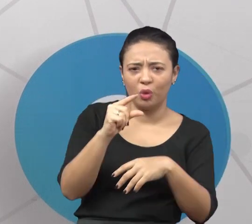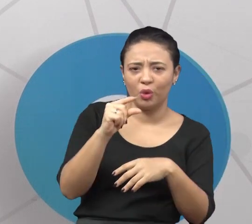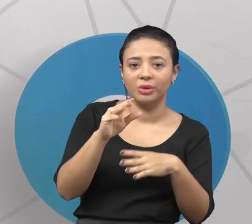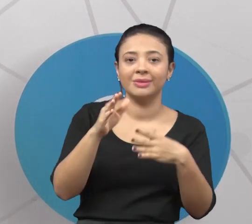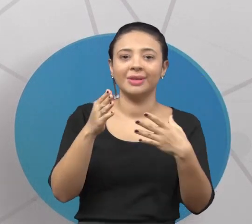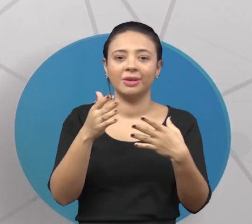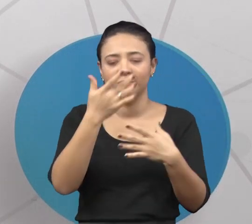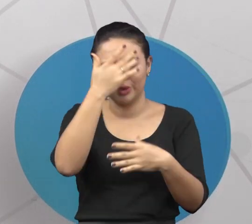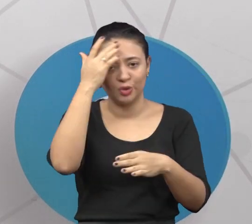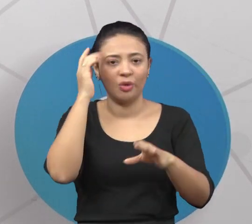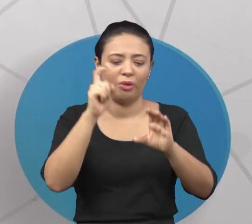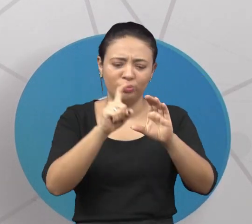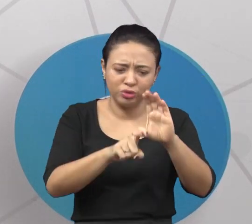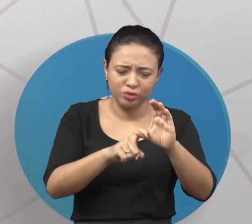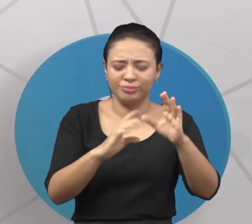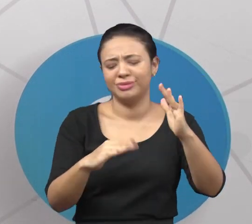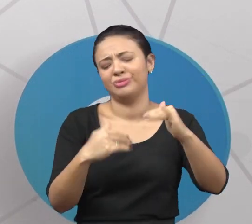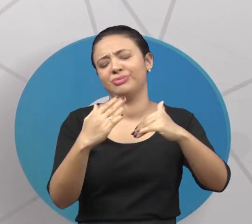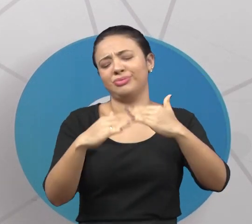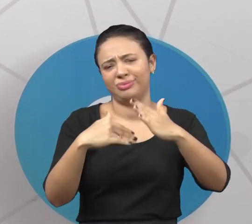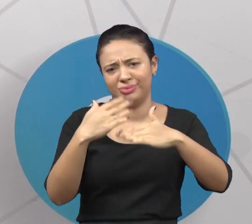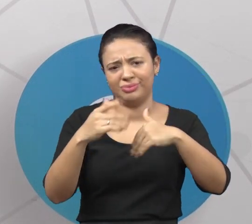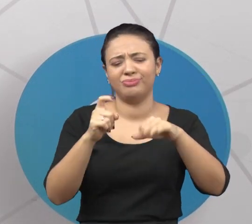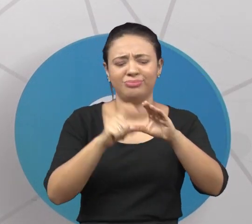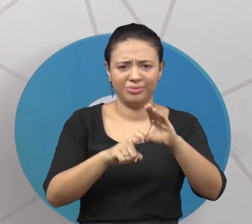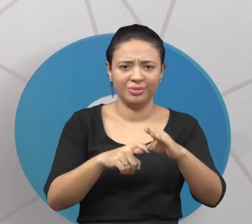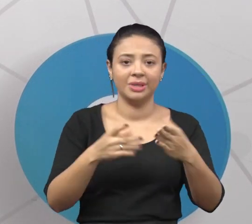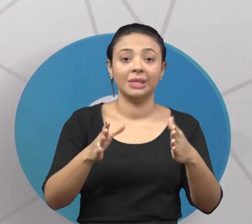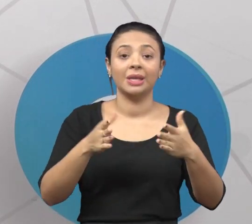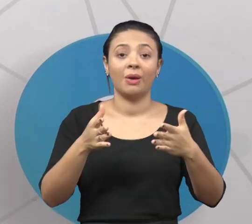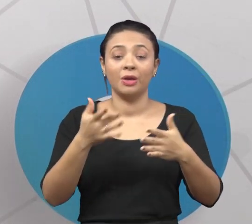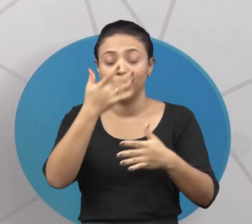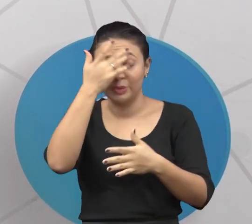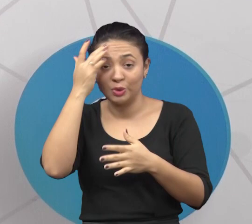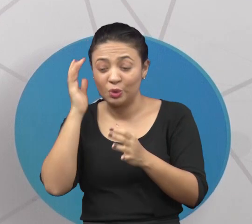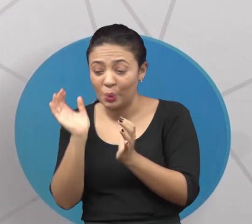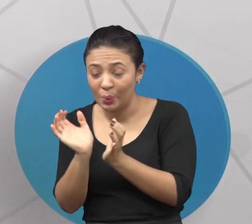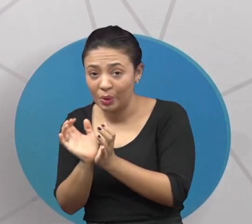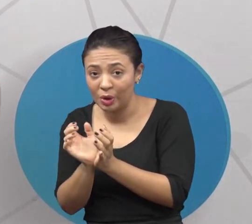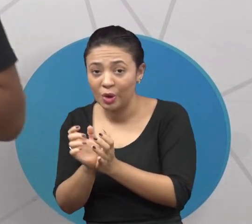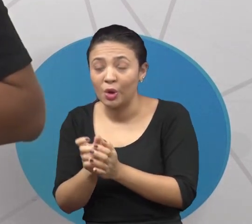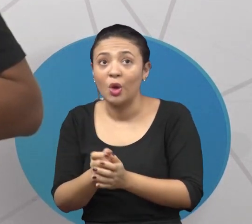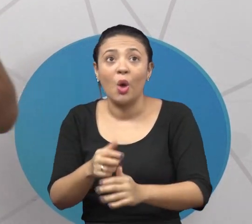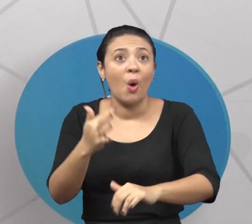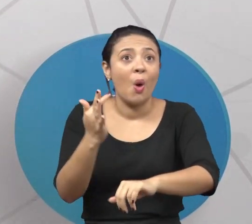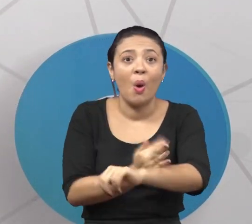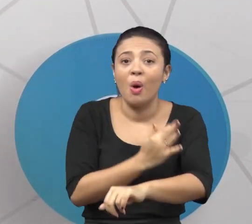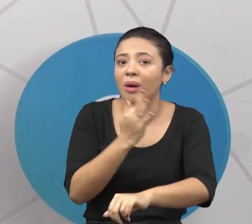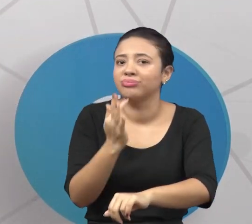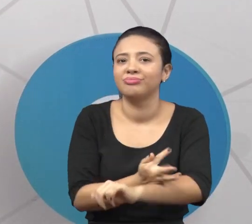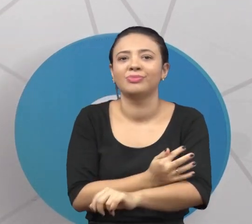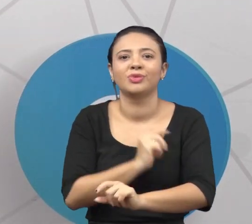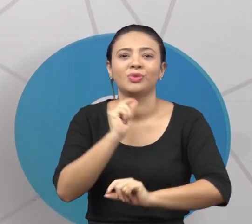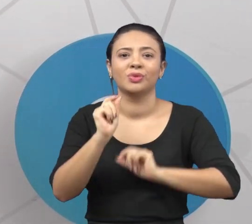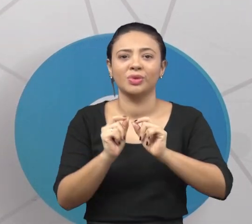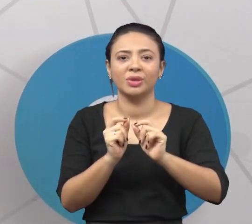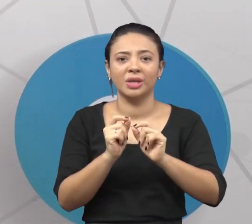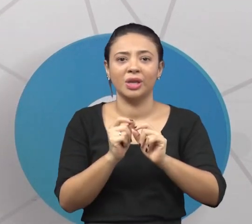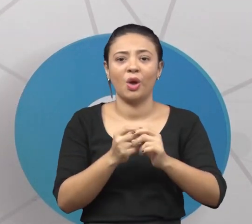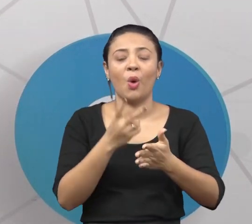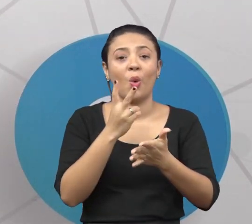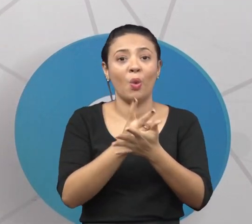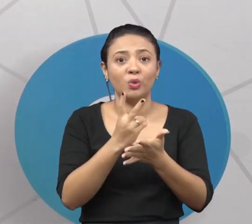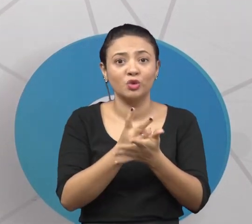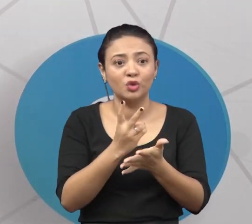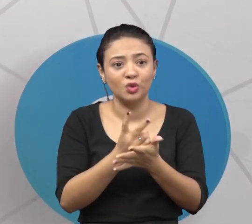pequenos produtores. Chega um momento que os pequenos produtores não aguentam mais essa ideia de competir, de viver disso.